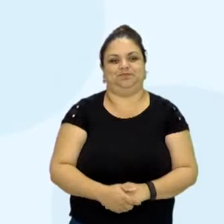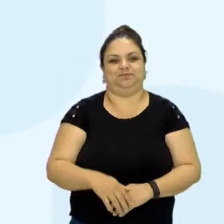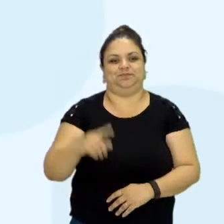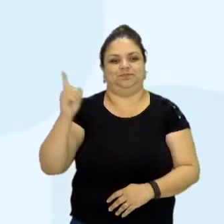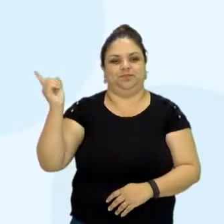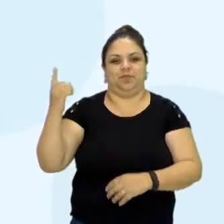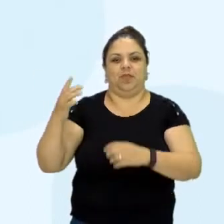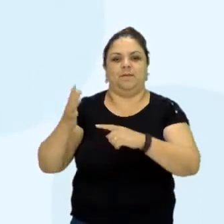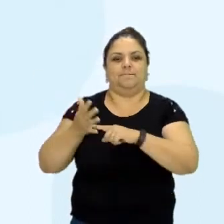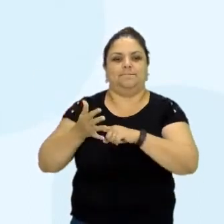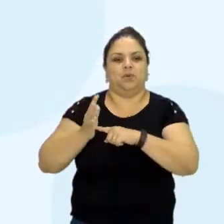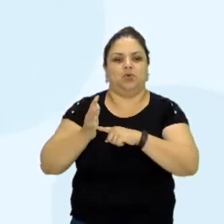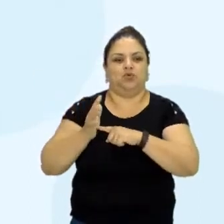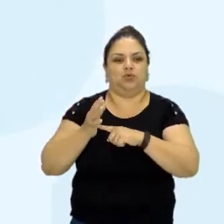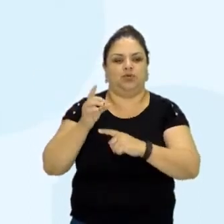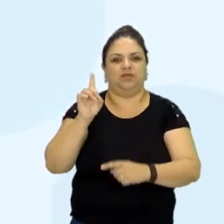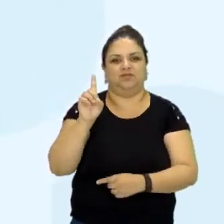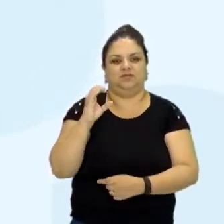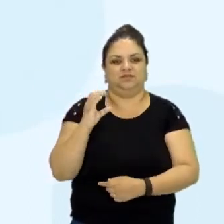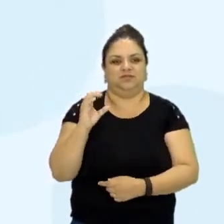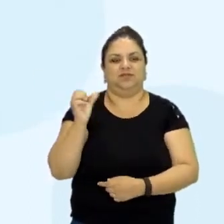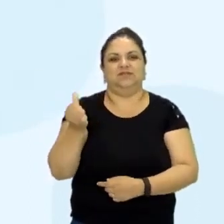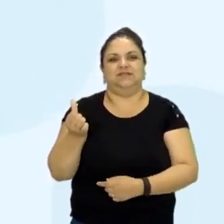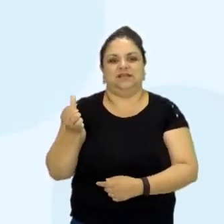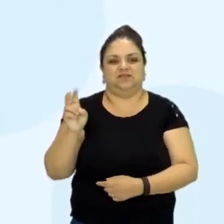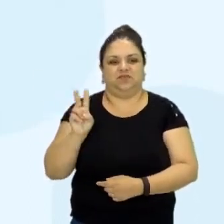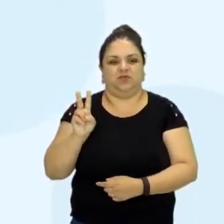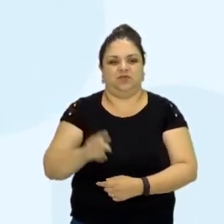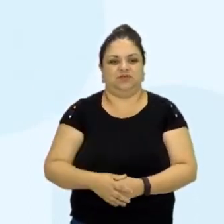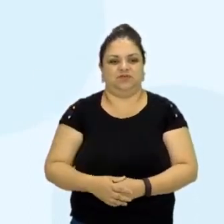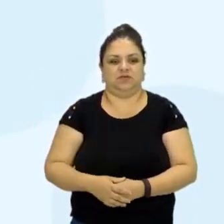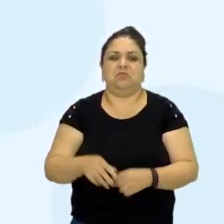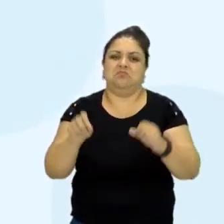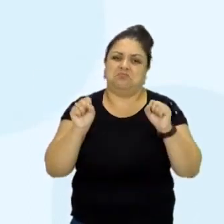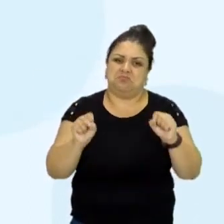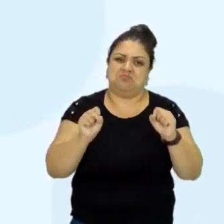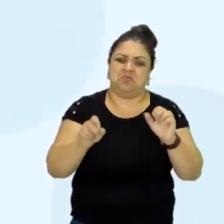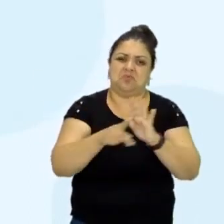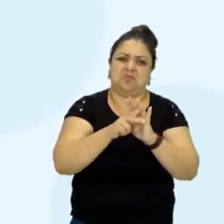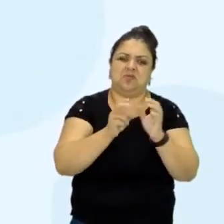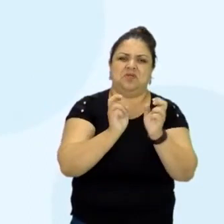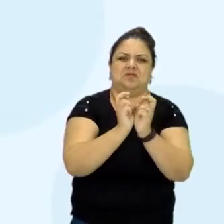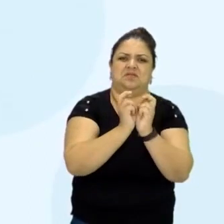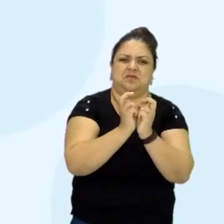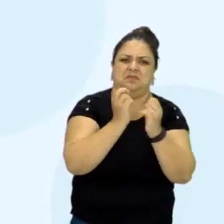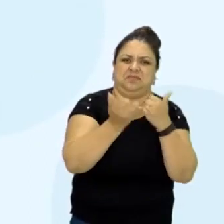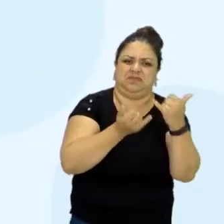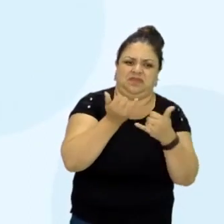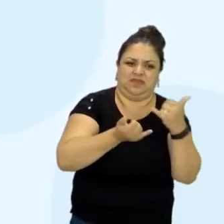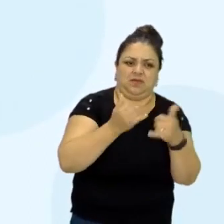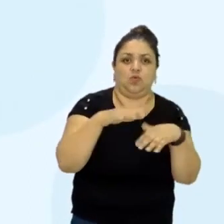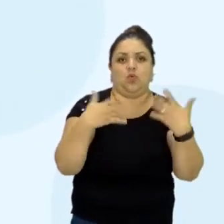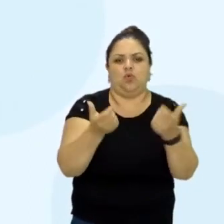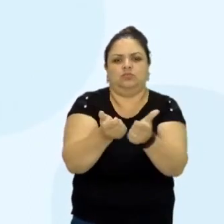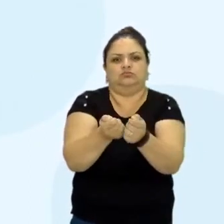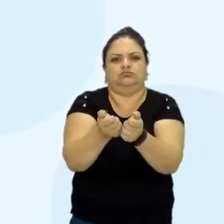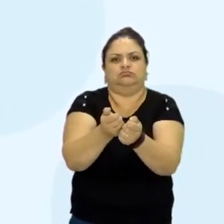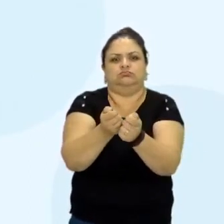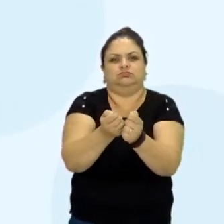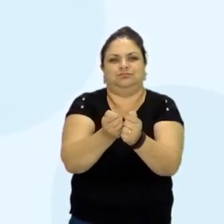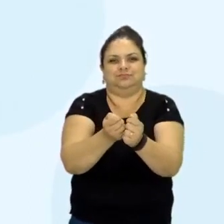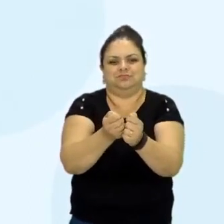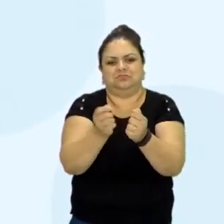6 volts. Ele pode ser de brinquedos ou de joystick. Eu tenho aqui um motorzinho mesmo, mas a gente também tem um